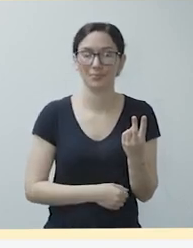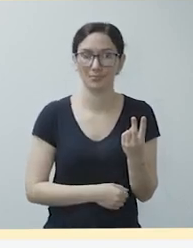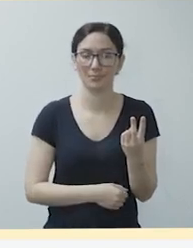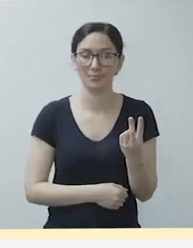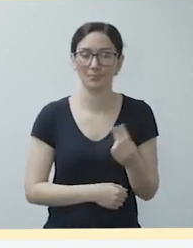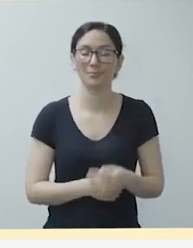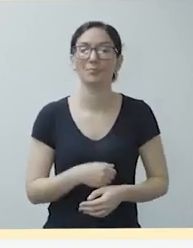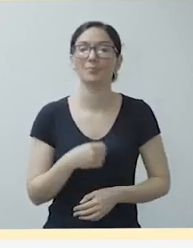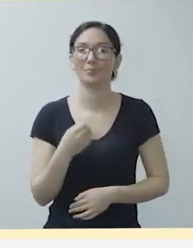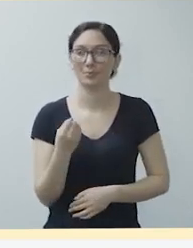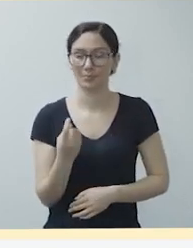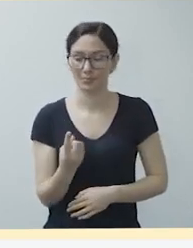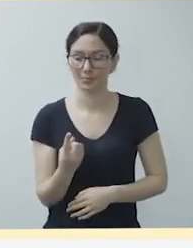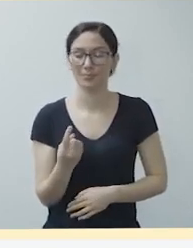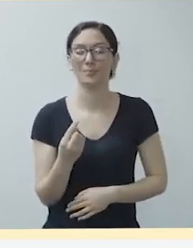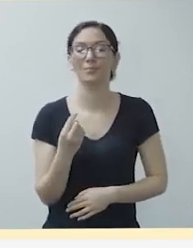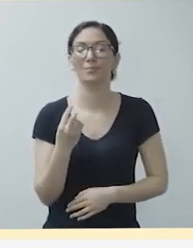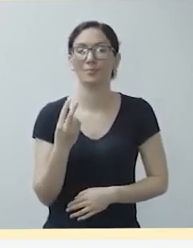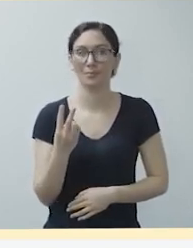Um,